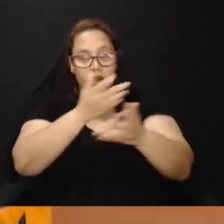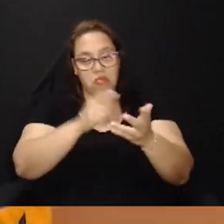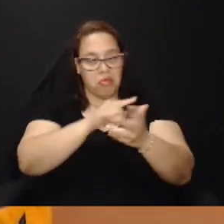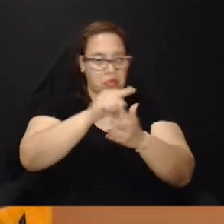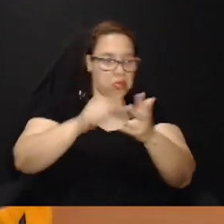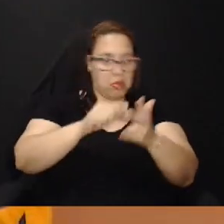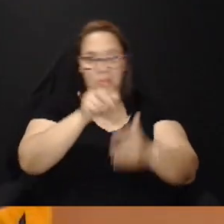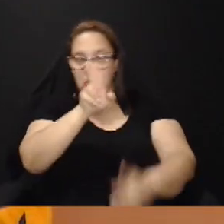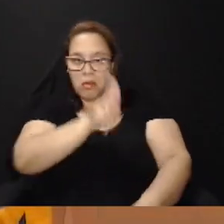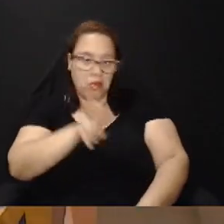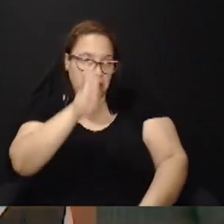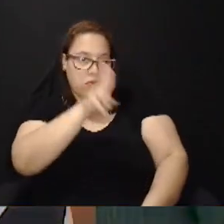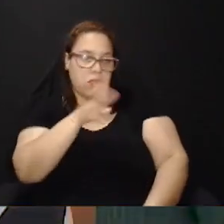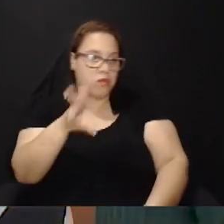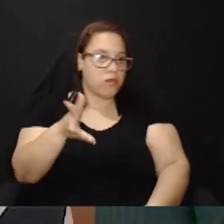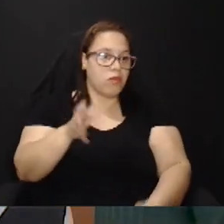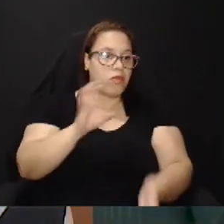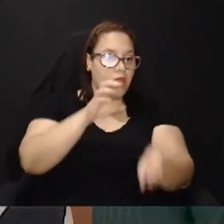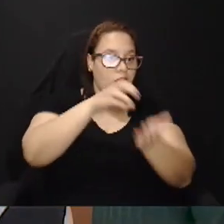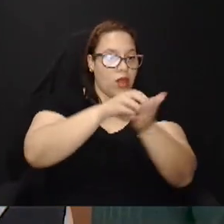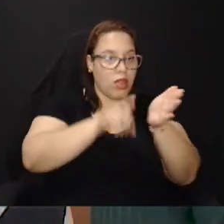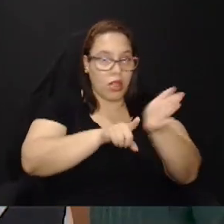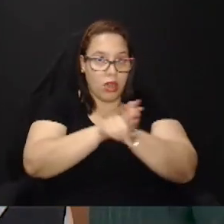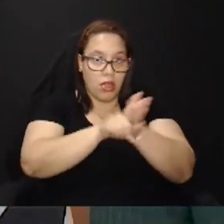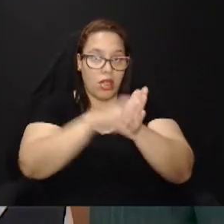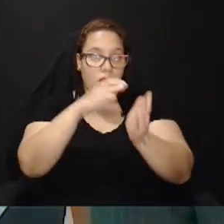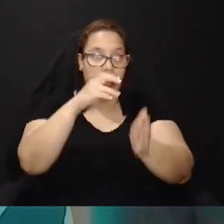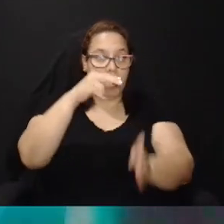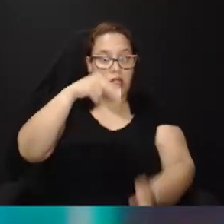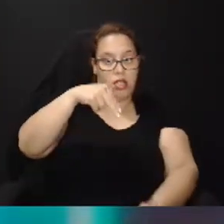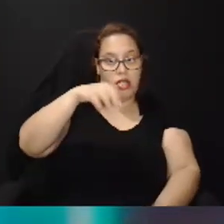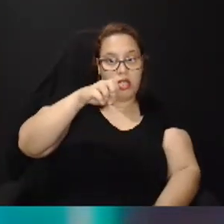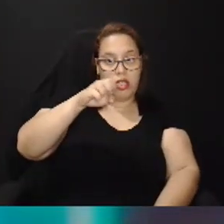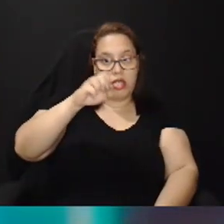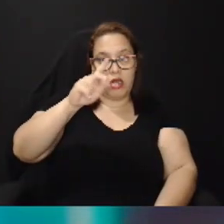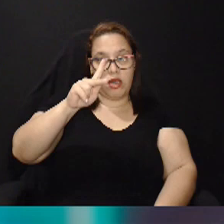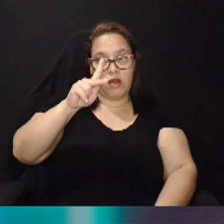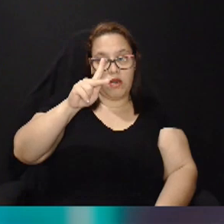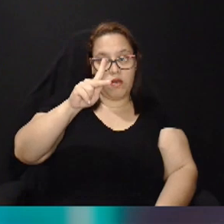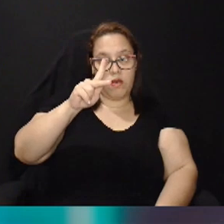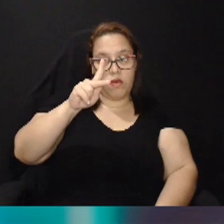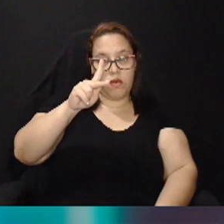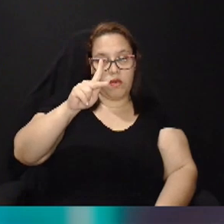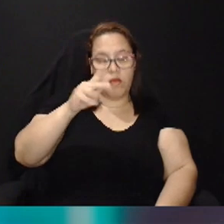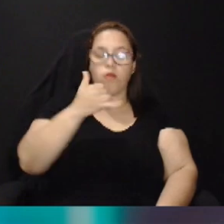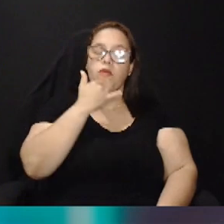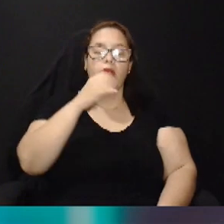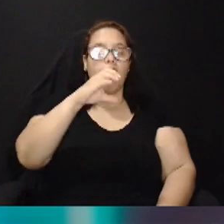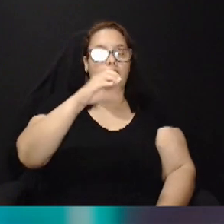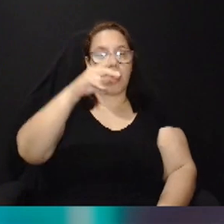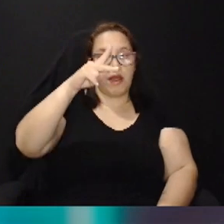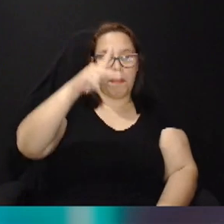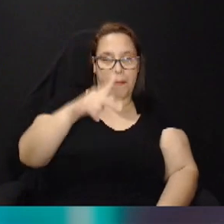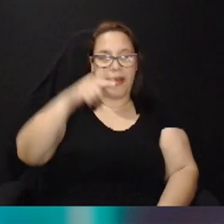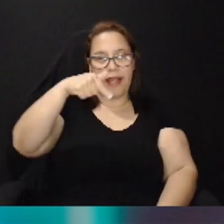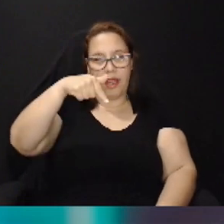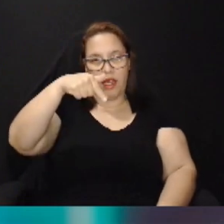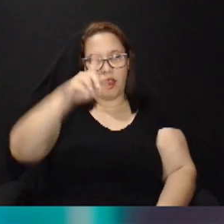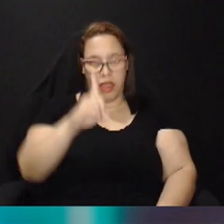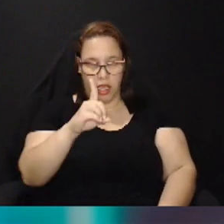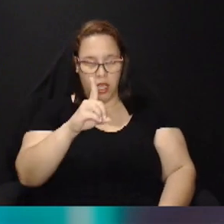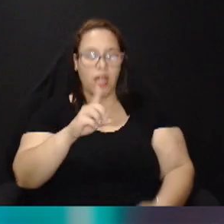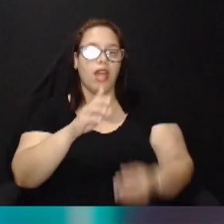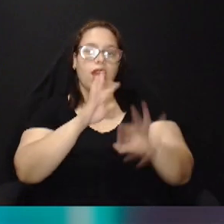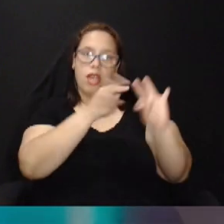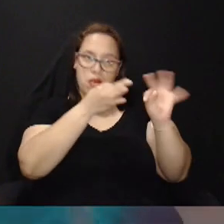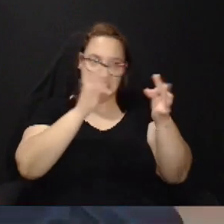universidades, centro de pesquisas, o CPQD ali, enfim, é uma cidade muito tecnológica e realmente a